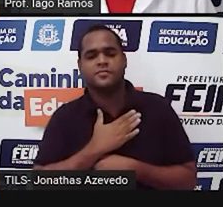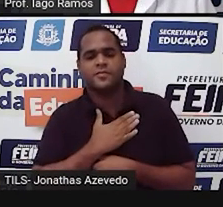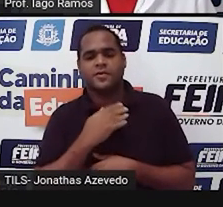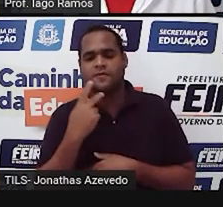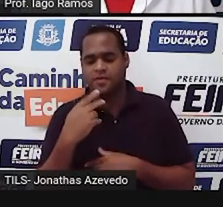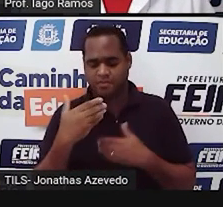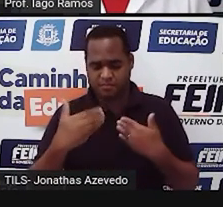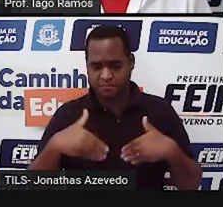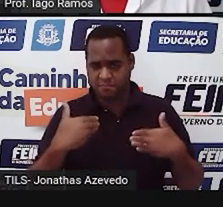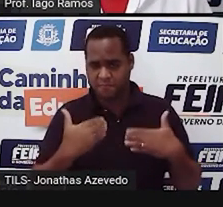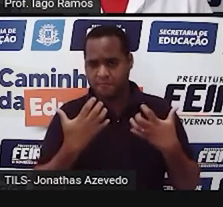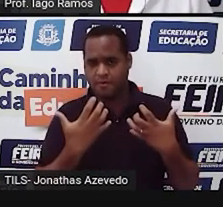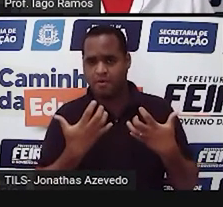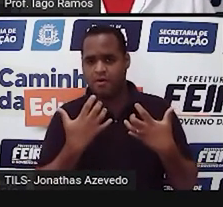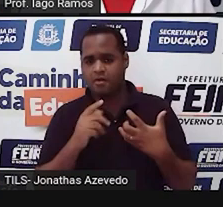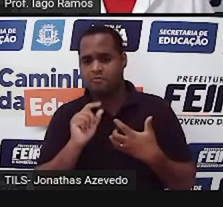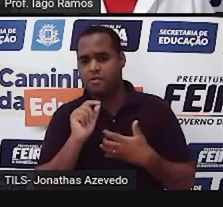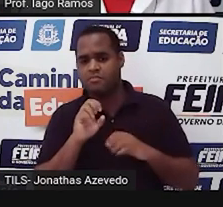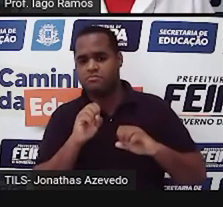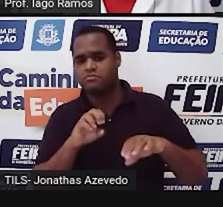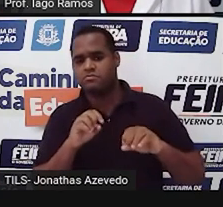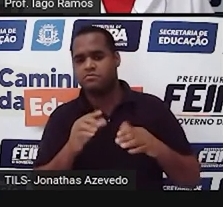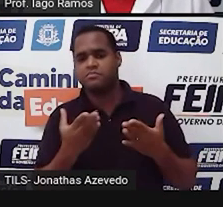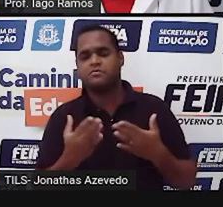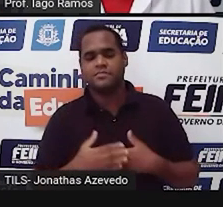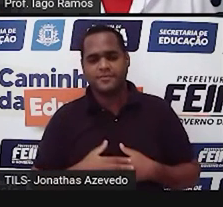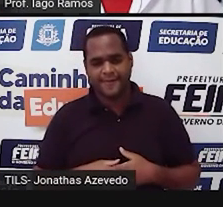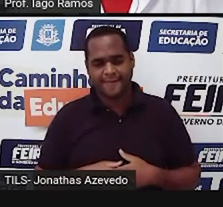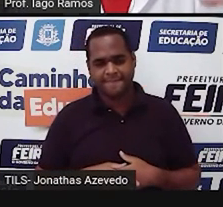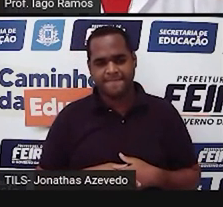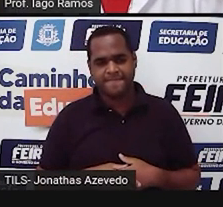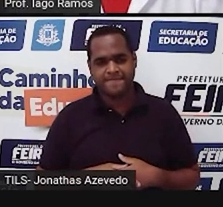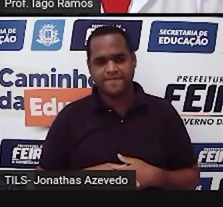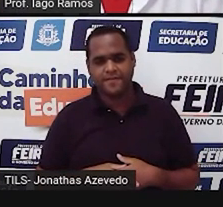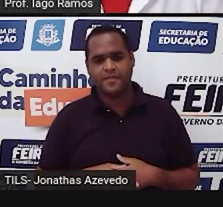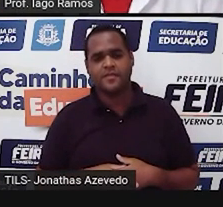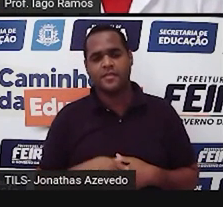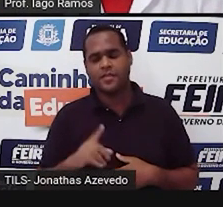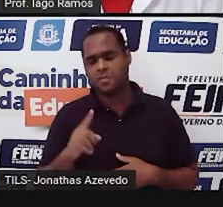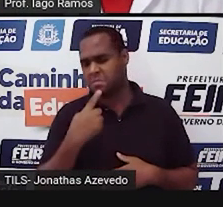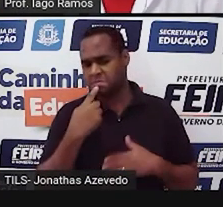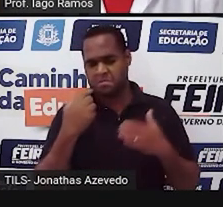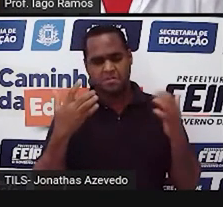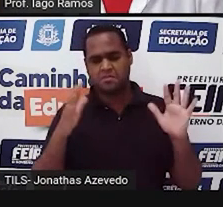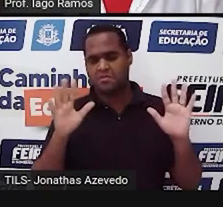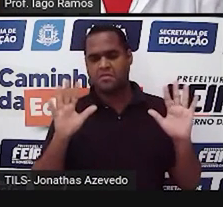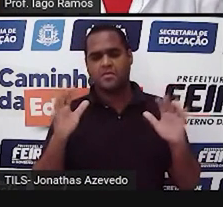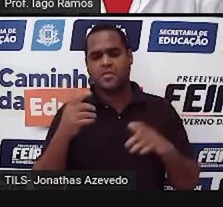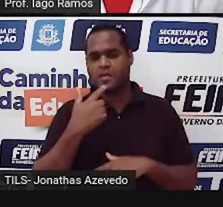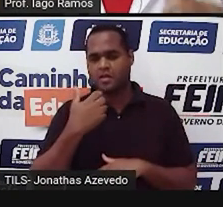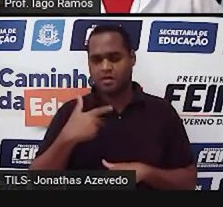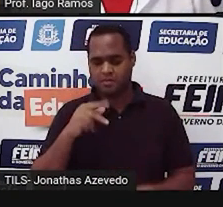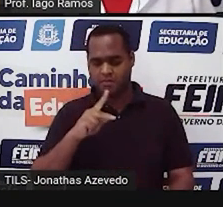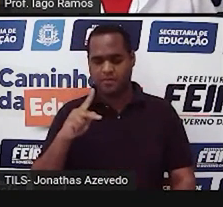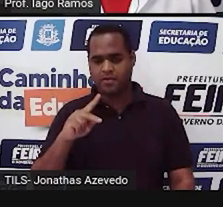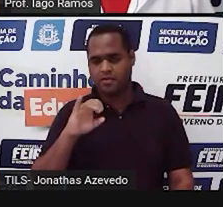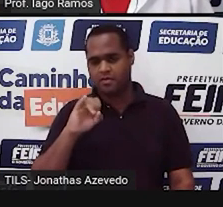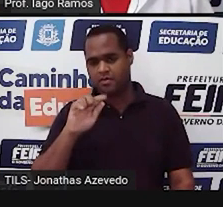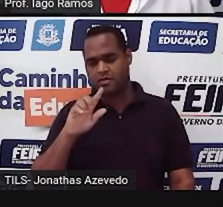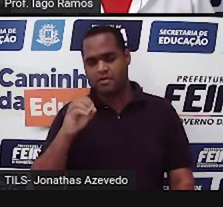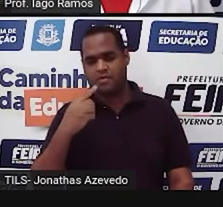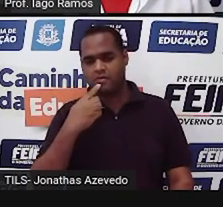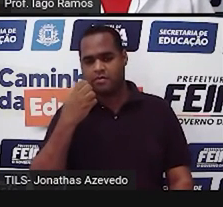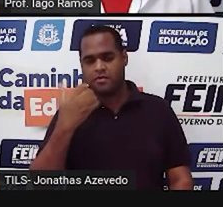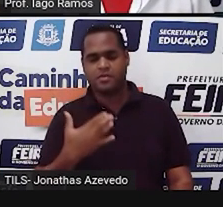conteúdo dessa aula você gostaria que caíssem uma prova digamos digamos tá que eu professor Iago